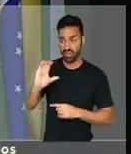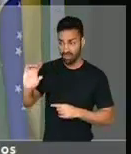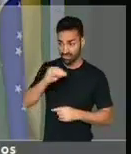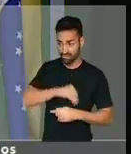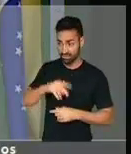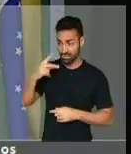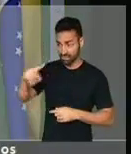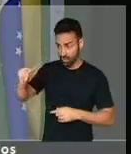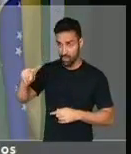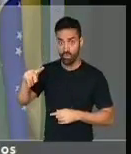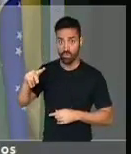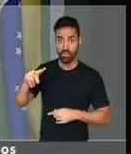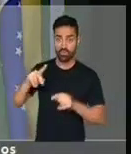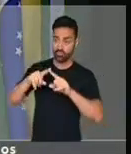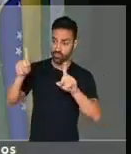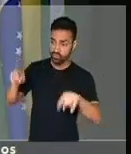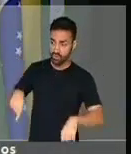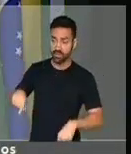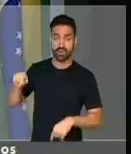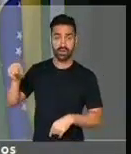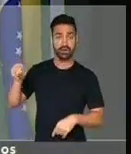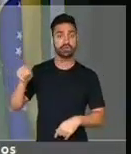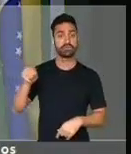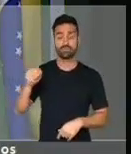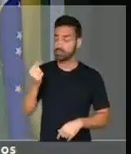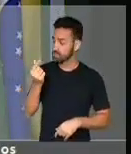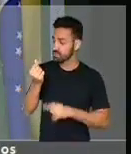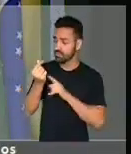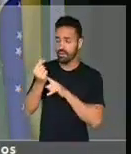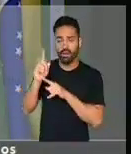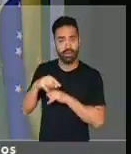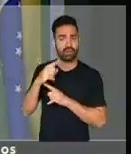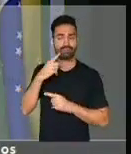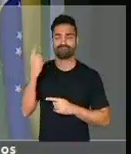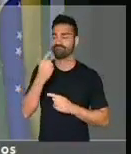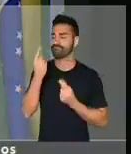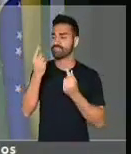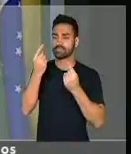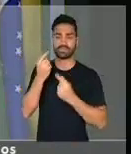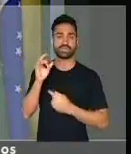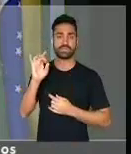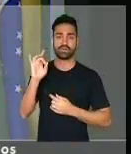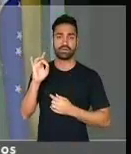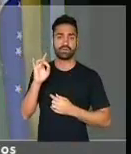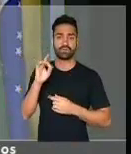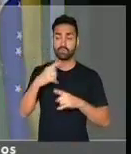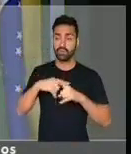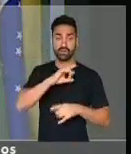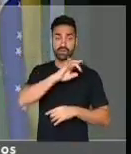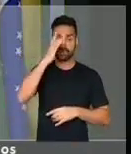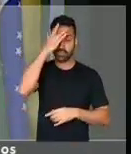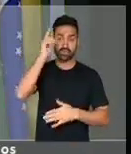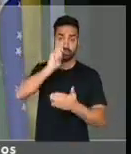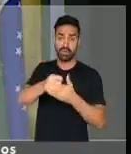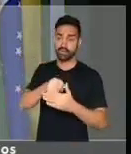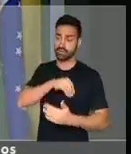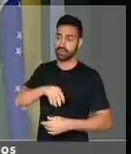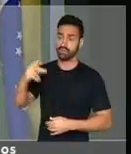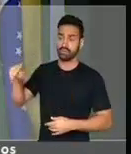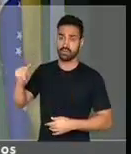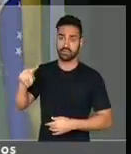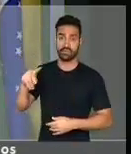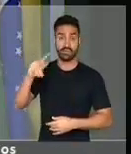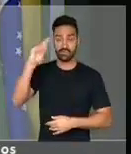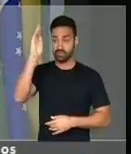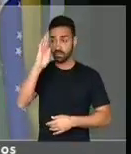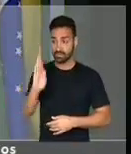sendo aplicado no funcionário público, no político, é precioso. Ele sai do bolso do contribuinte. E